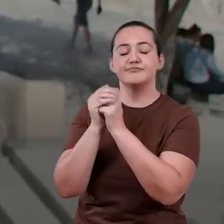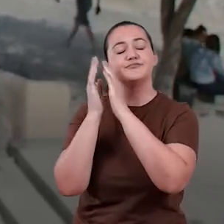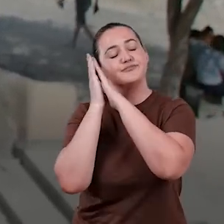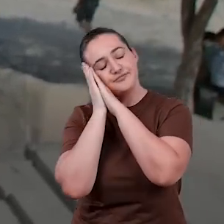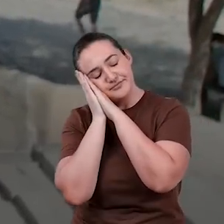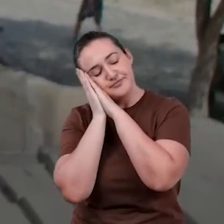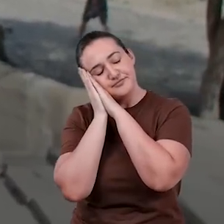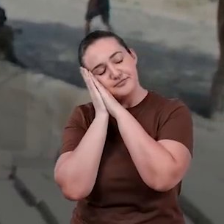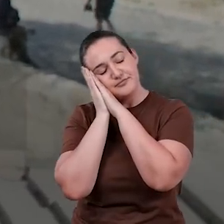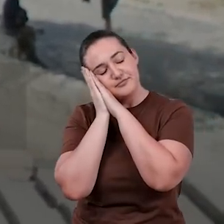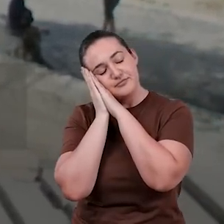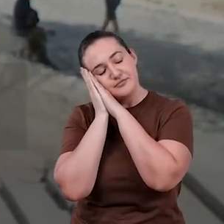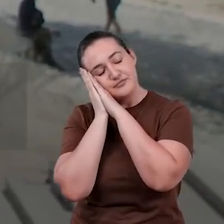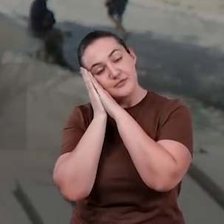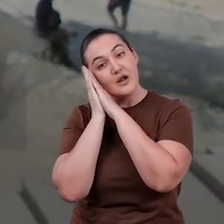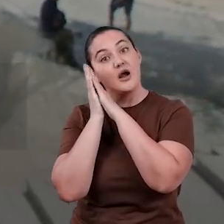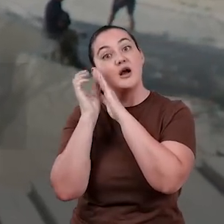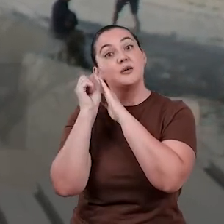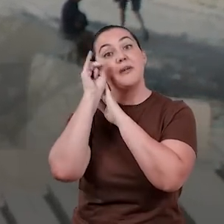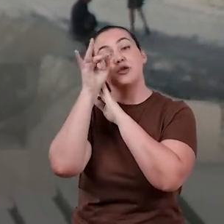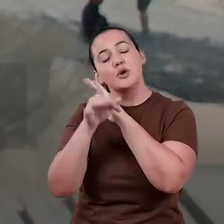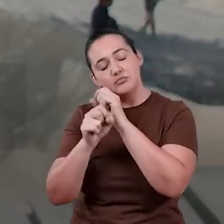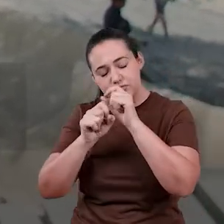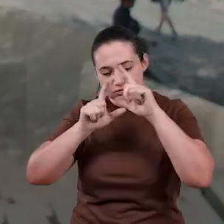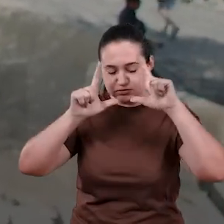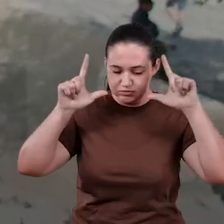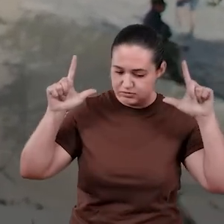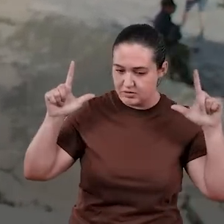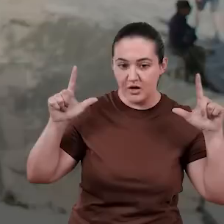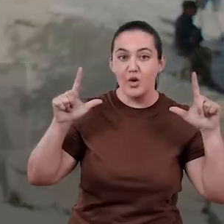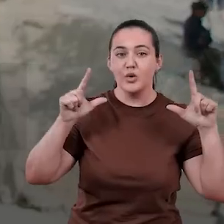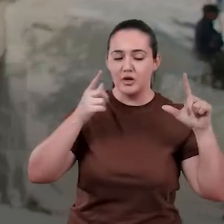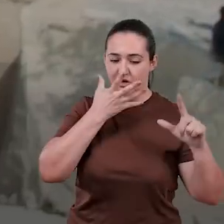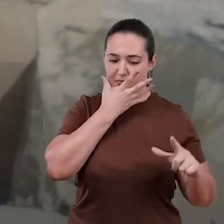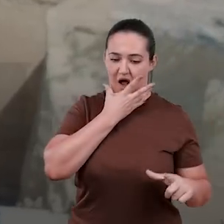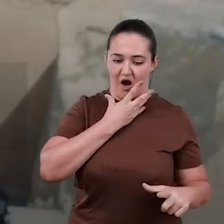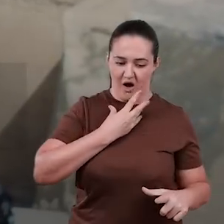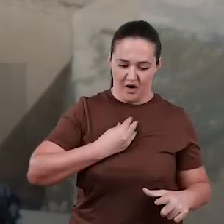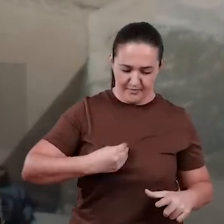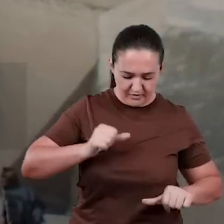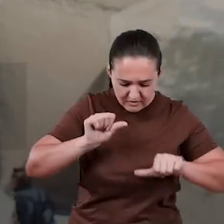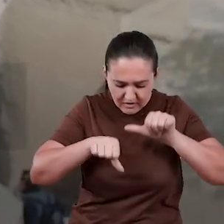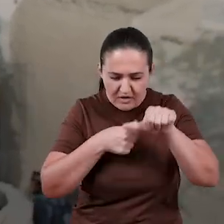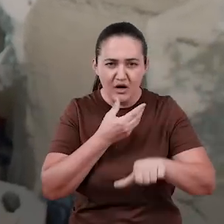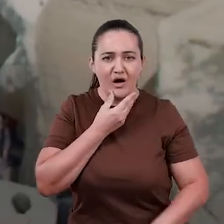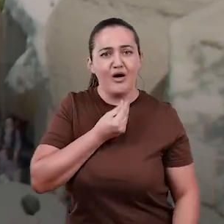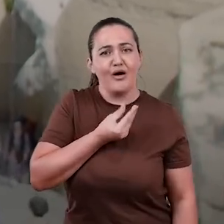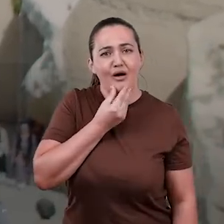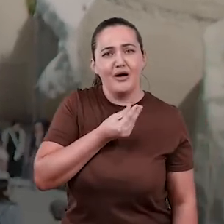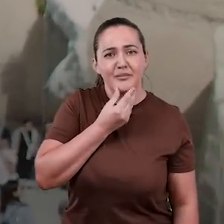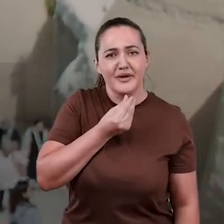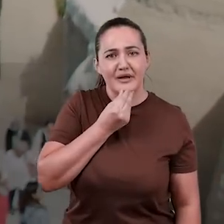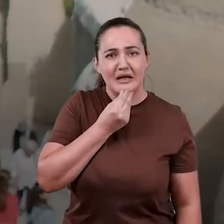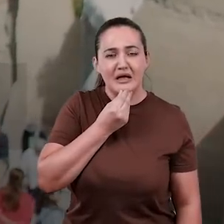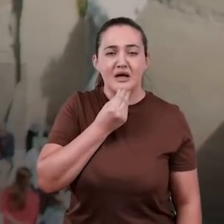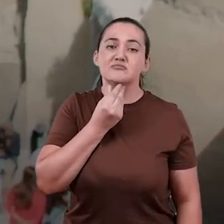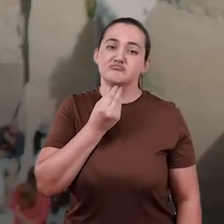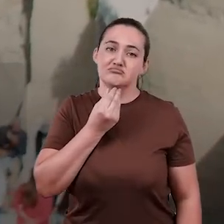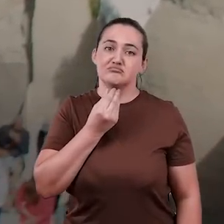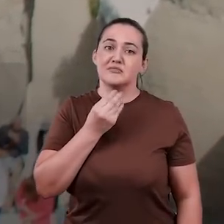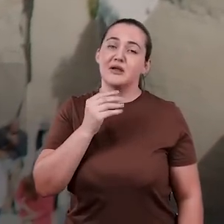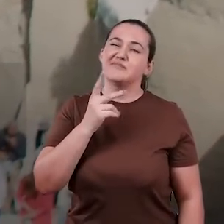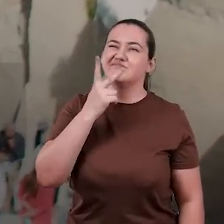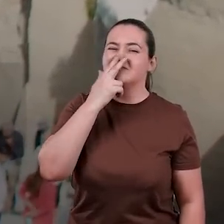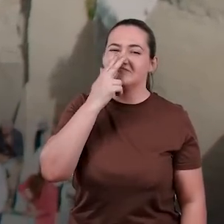ela amanheceu com uma barba muito grande e ela foi transformada num velho ermitão. Aí ela acabou vivendo os seus